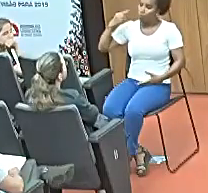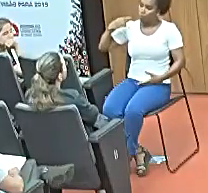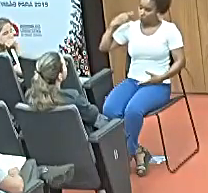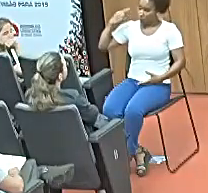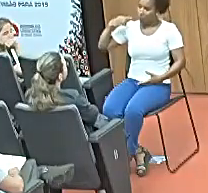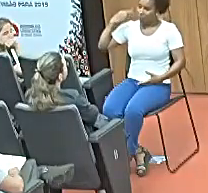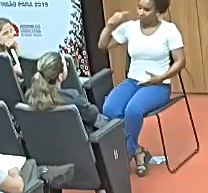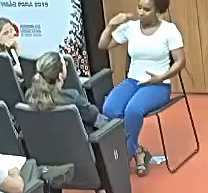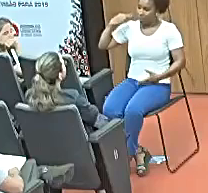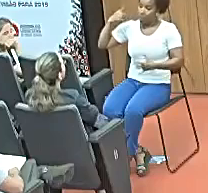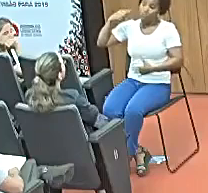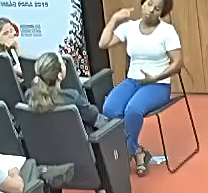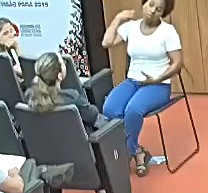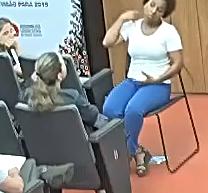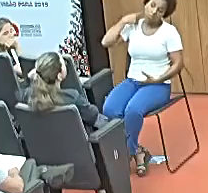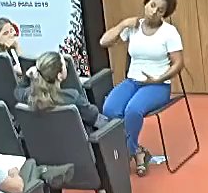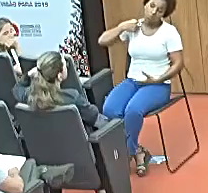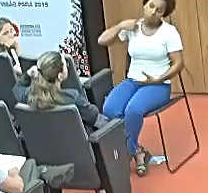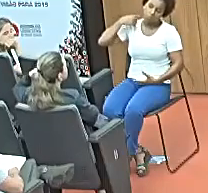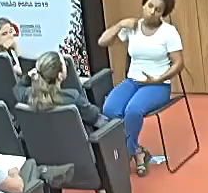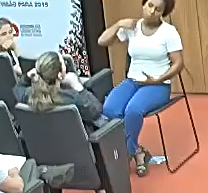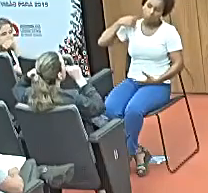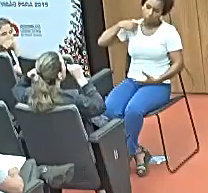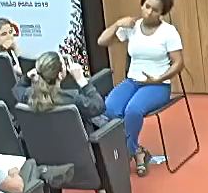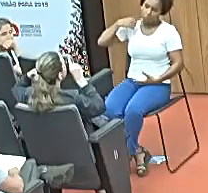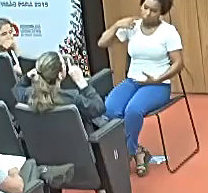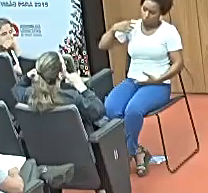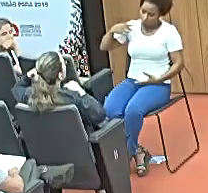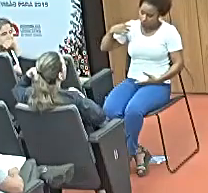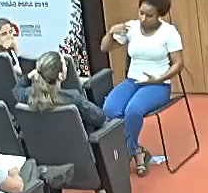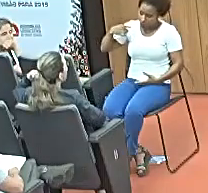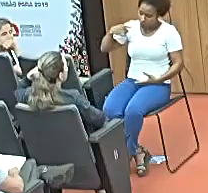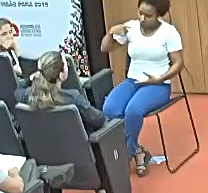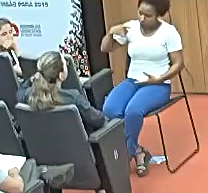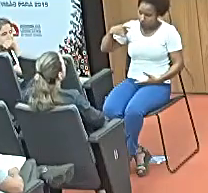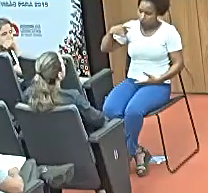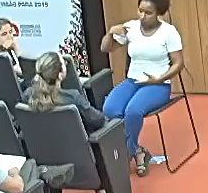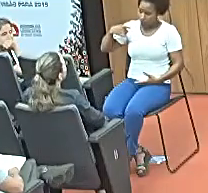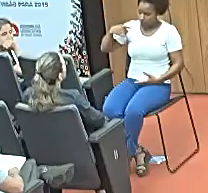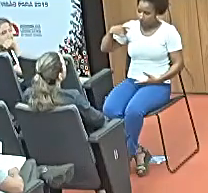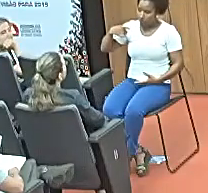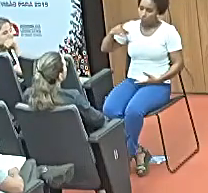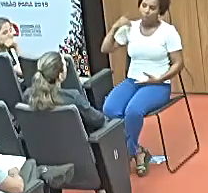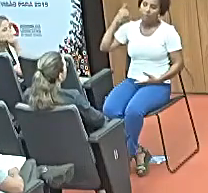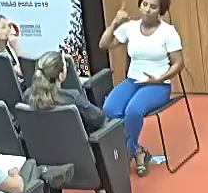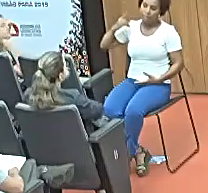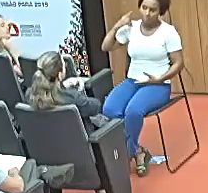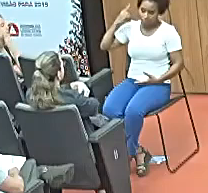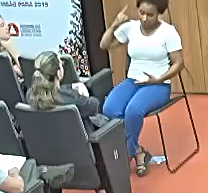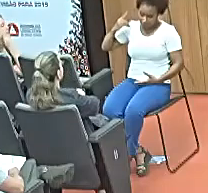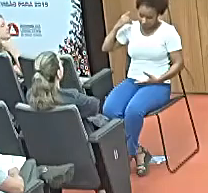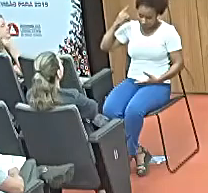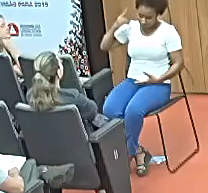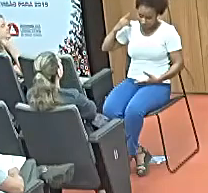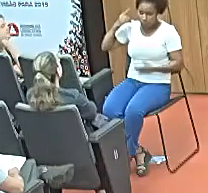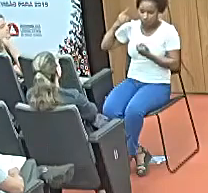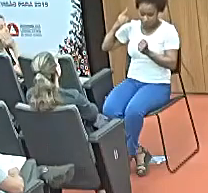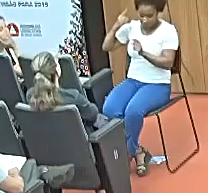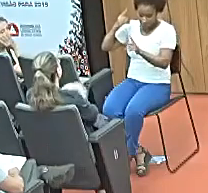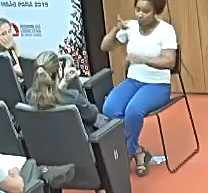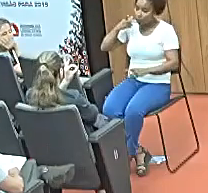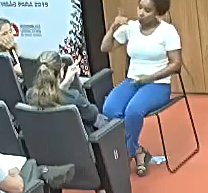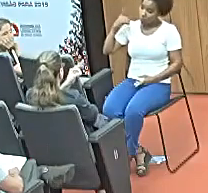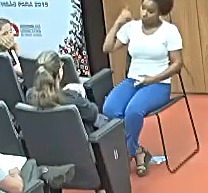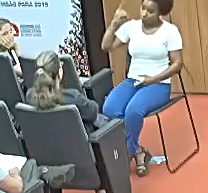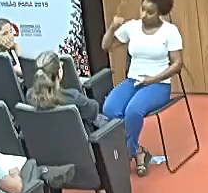precisam de uma saúde que possa acolher e atender a todos e aproveito para dizer que me coloca à disposição desta casa e